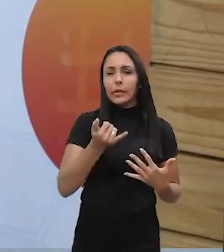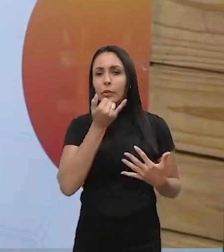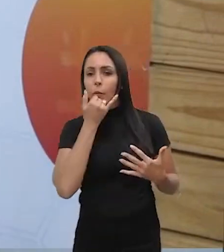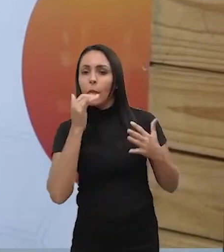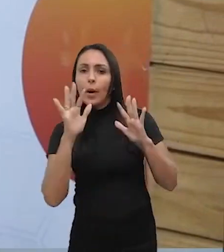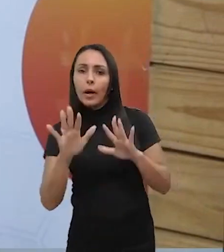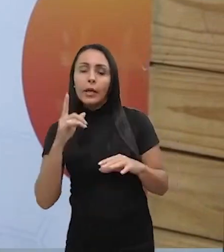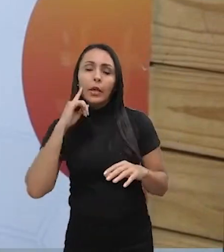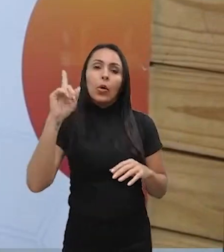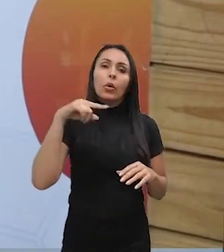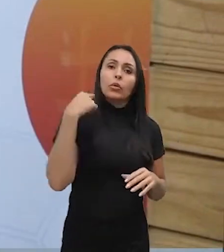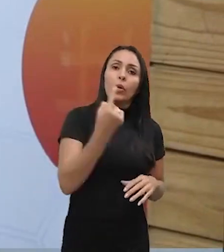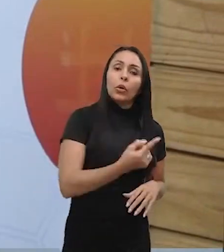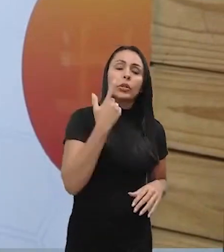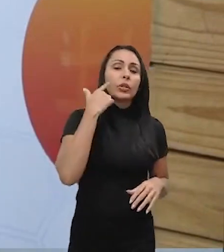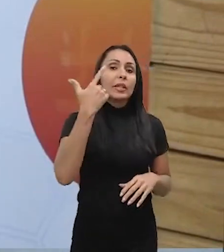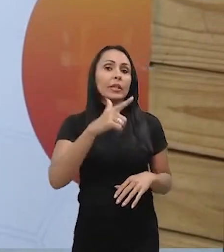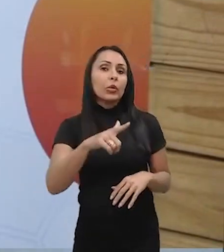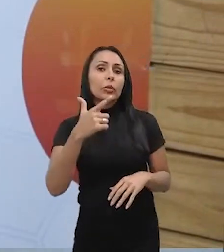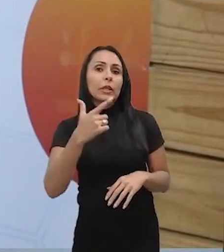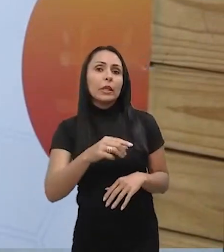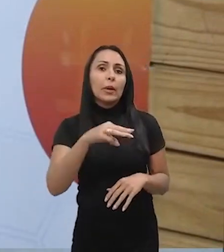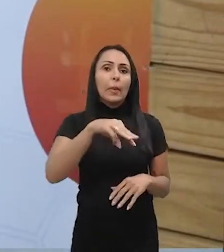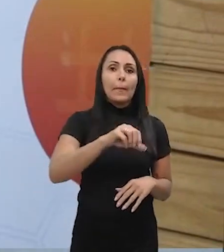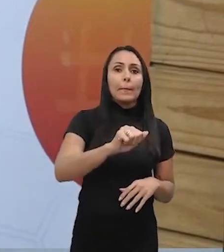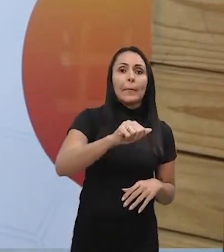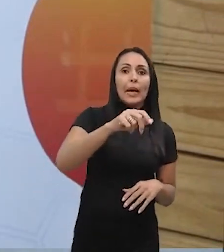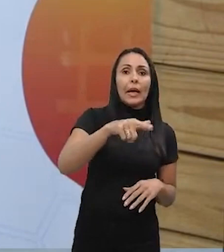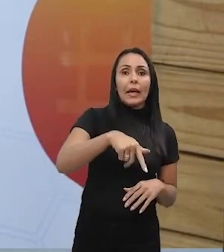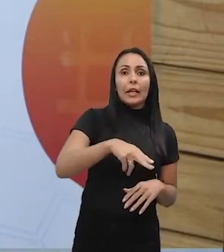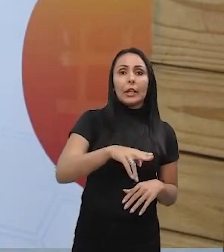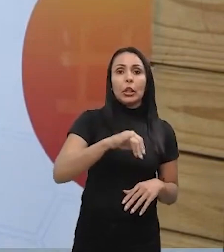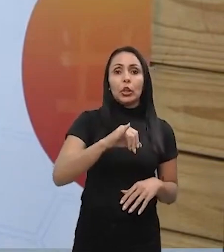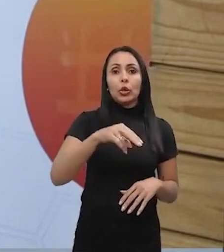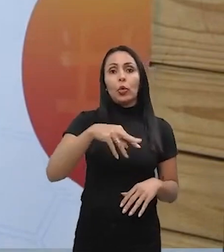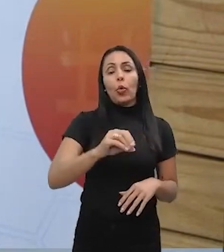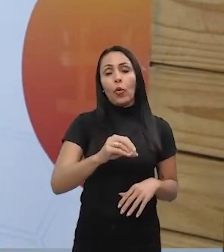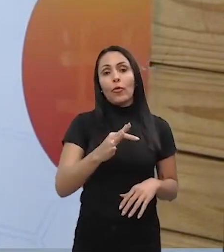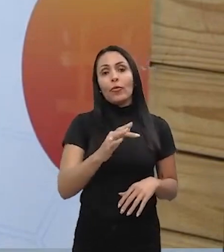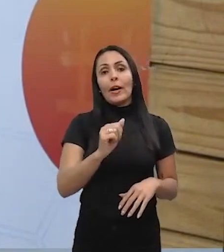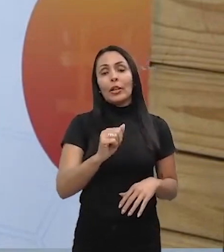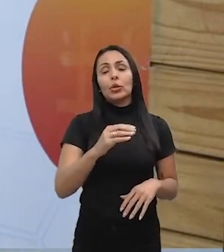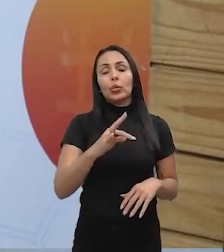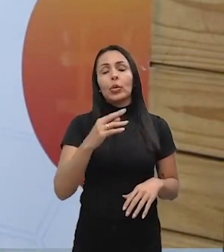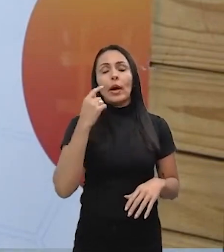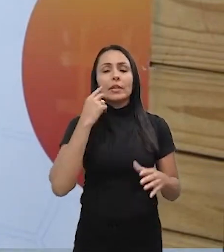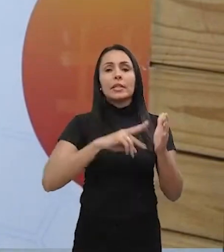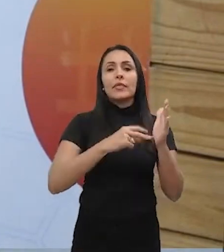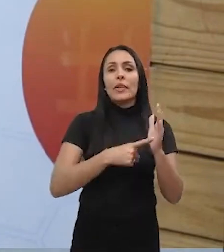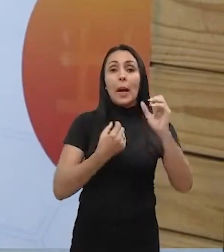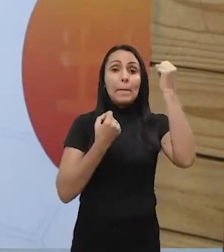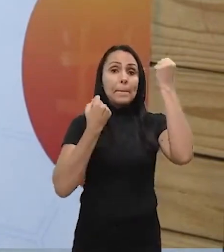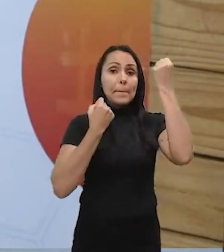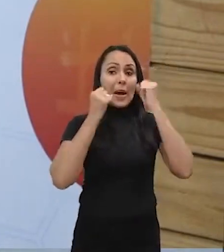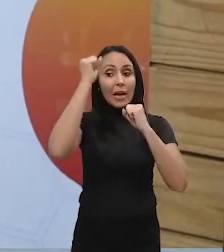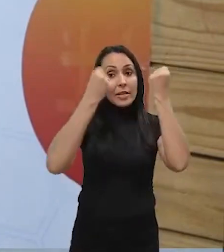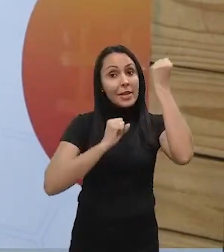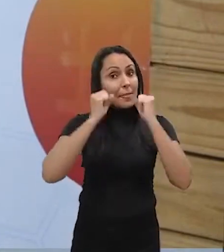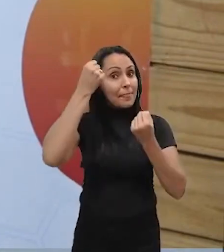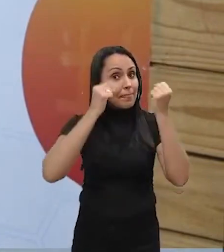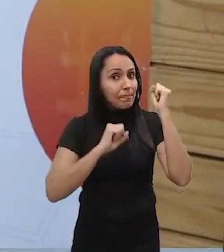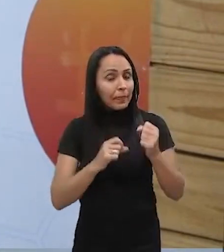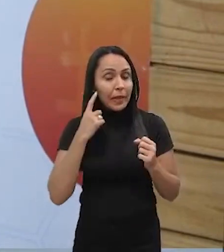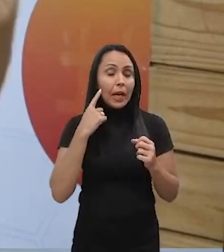Então, nós não tínhamos a maquinofatura, ou seja, nós não tínhamos máquinas, portanto, nós não tínhamos ainda